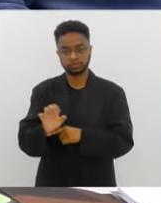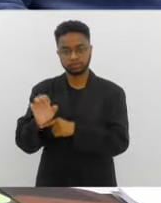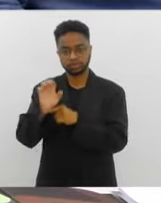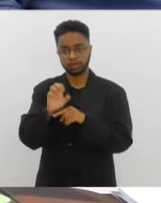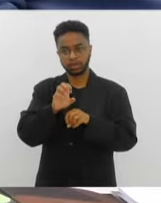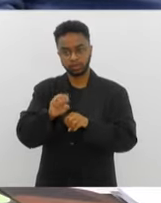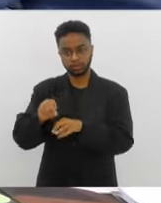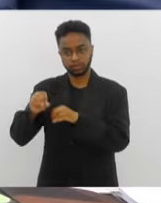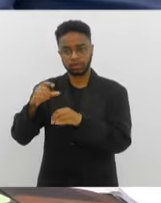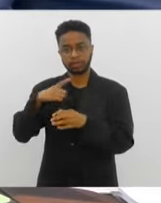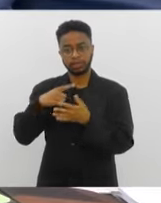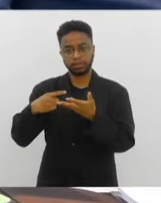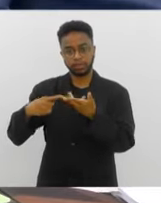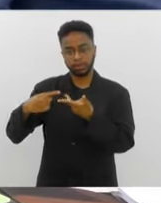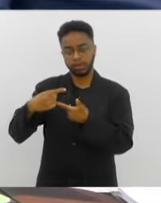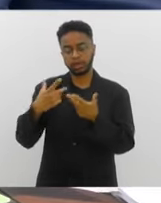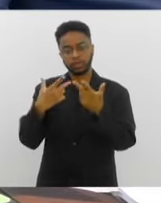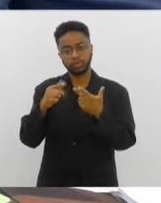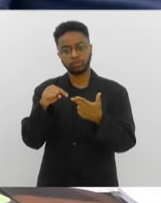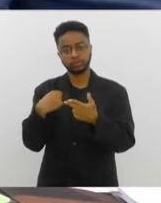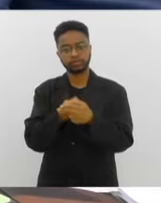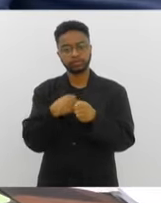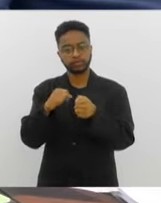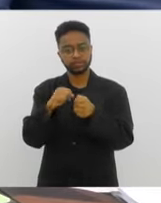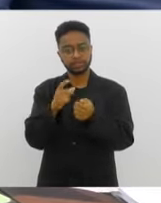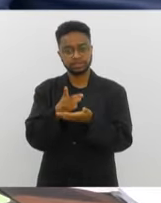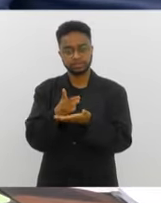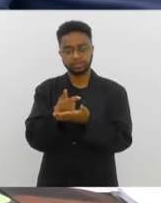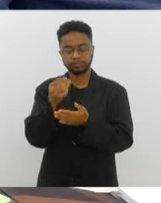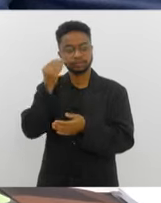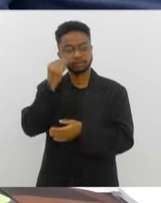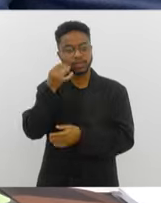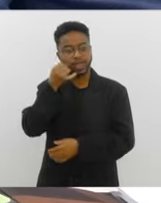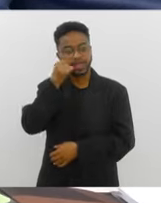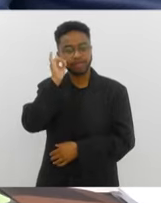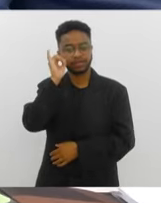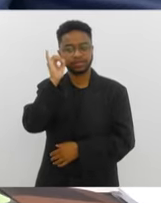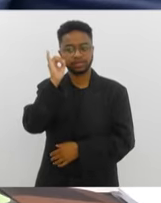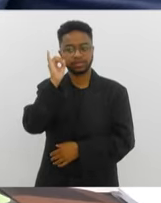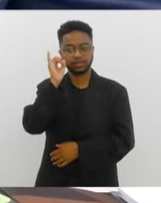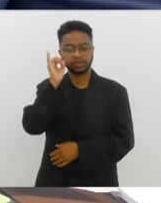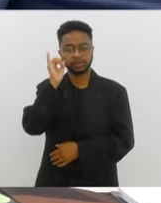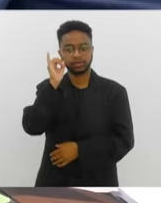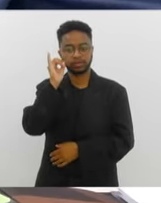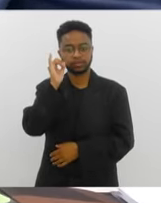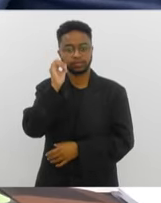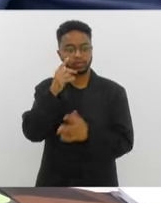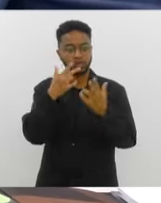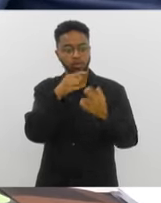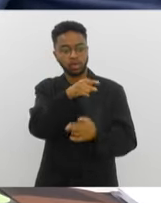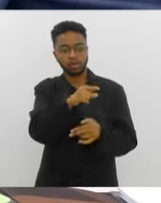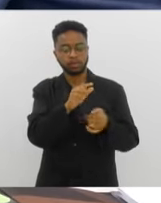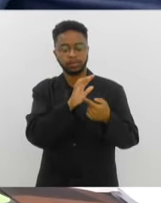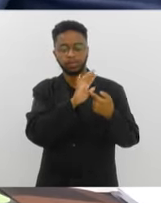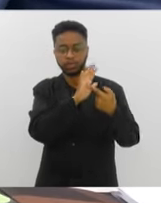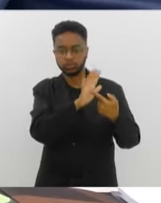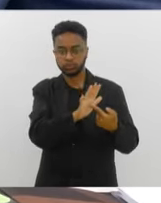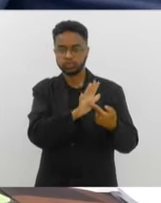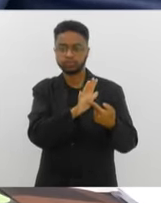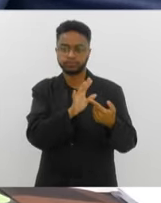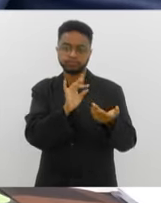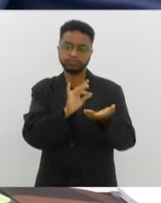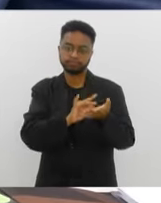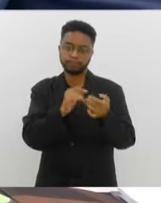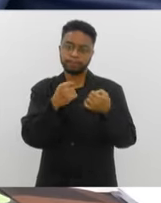etc. Várias que a gente fez sempre para não cair nesse ponto que o doutor Serginho levanta, que realmente